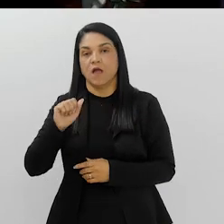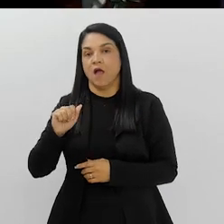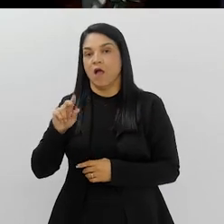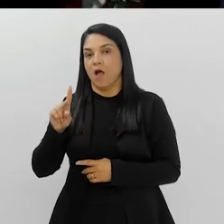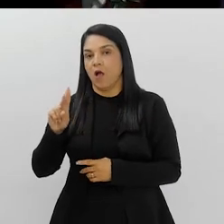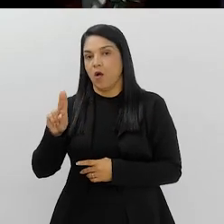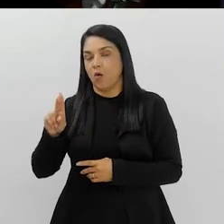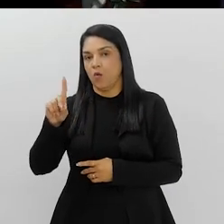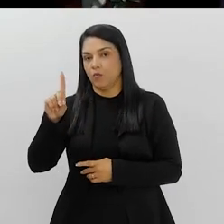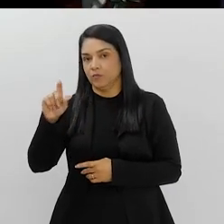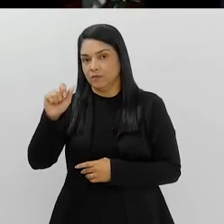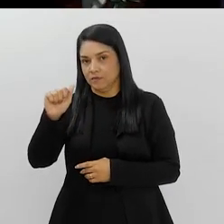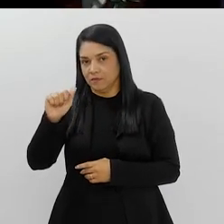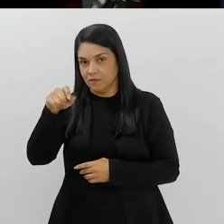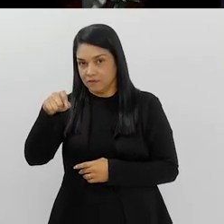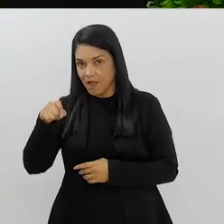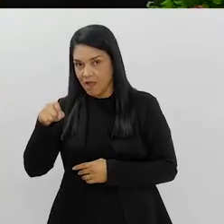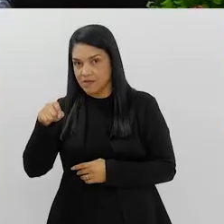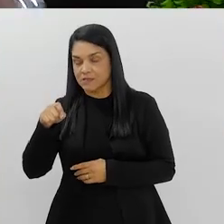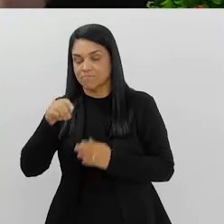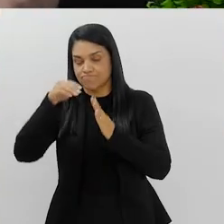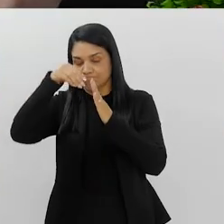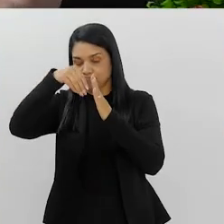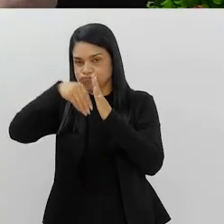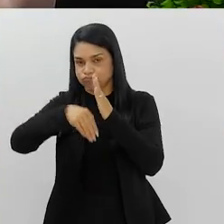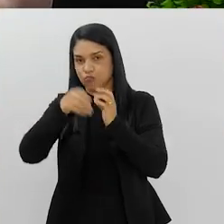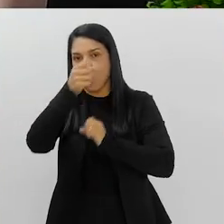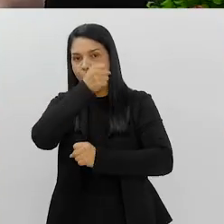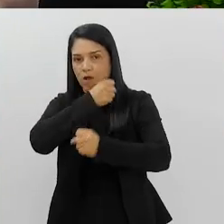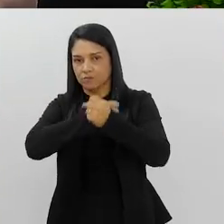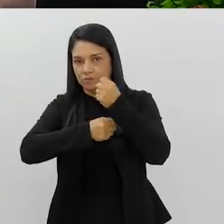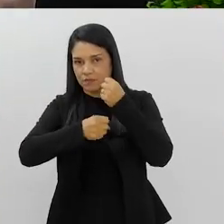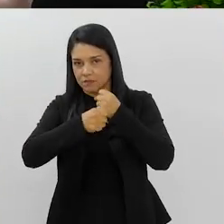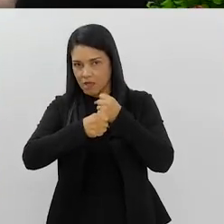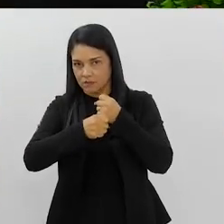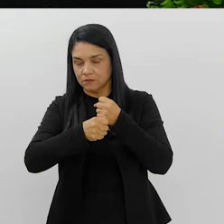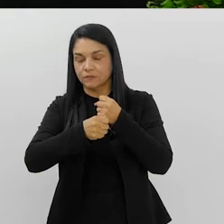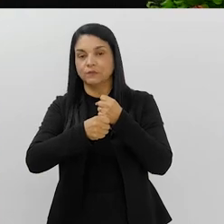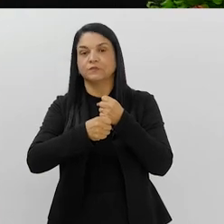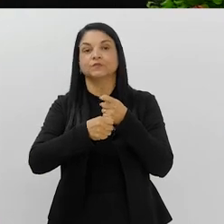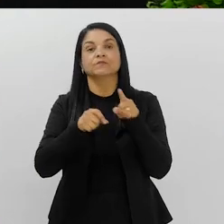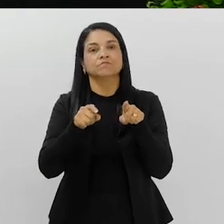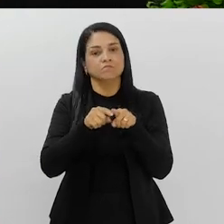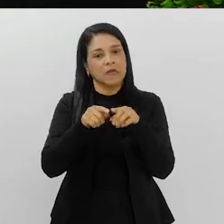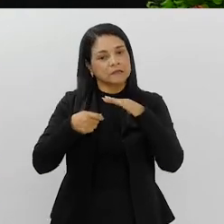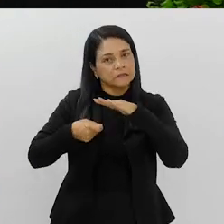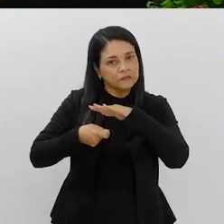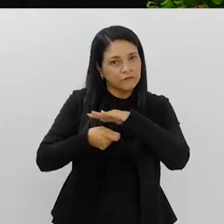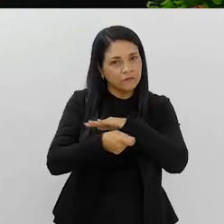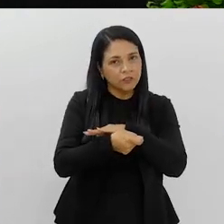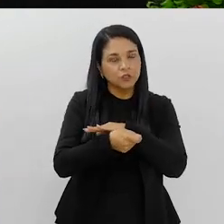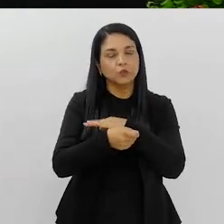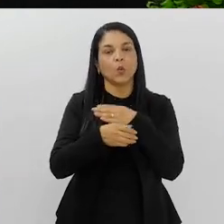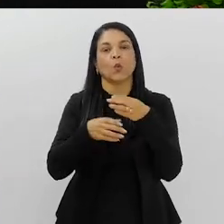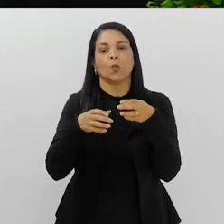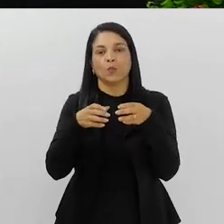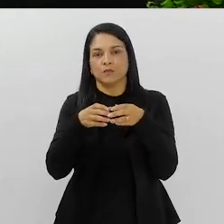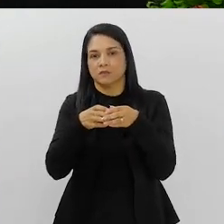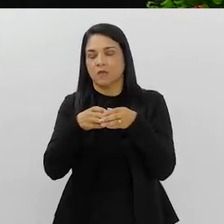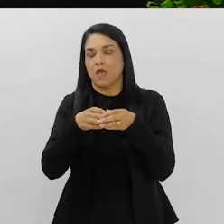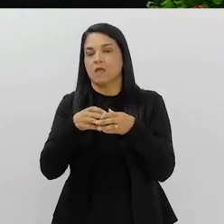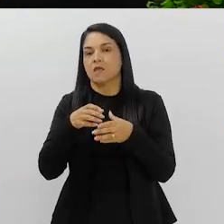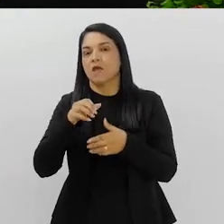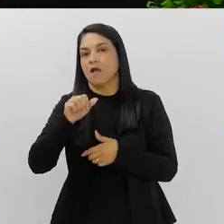Caxias, o Audax, que também fez uma boa campanha, sendo rebaixado da primeira divisão no ano passado, com a pior campanha da história, mas fez o um investimento para